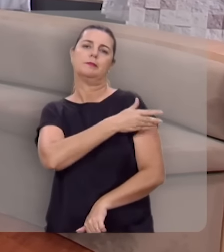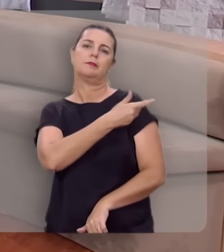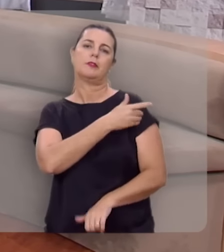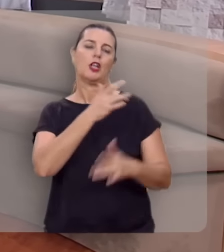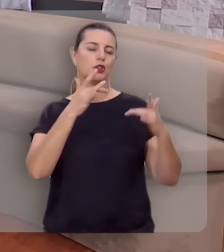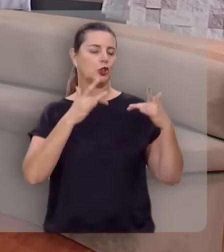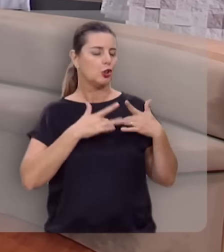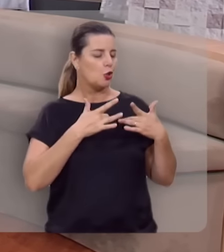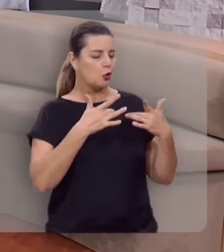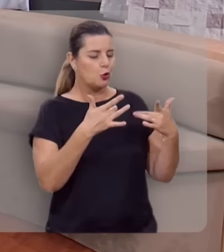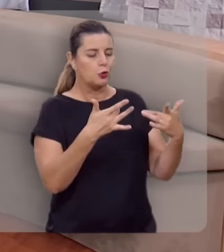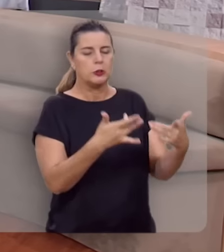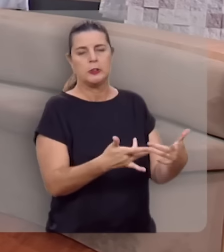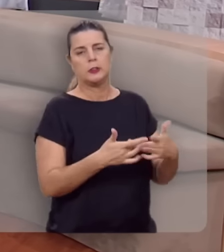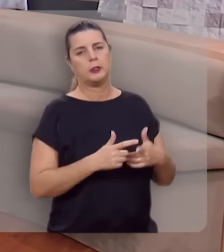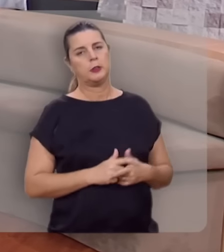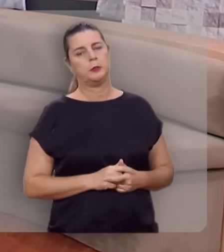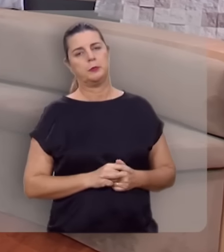a solidariedade,